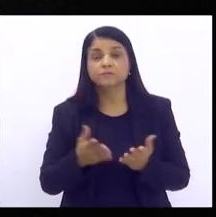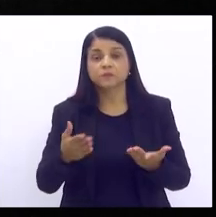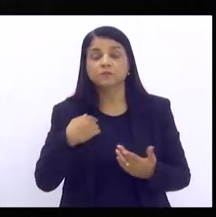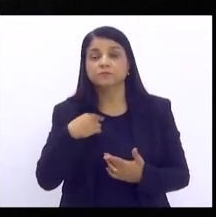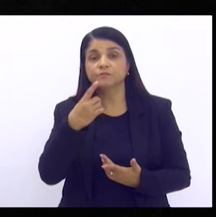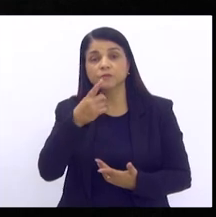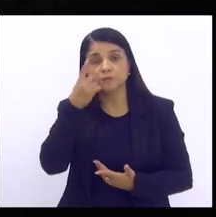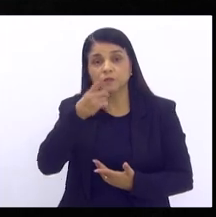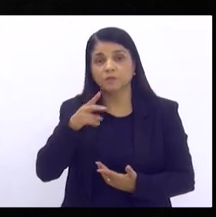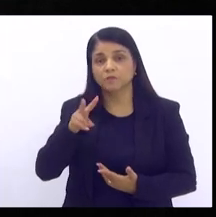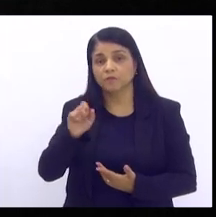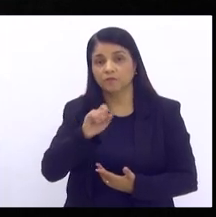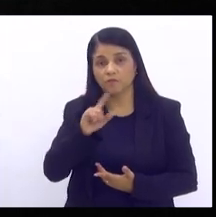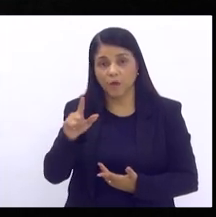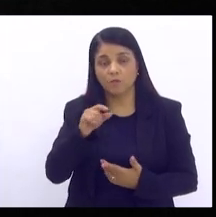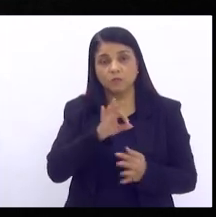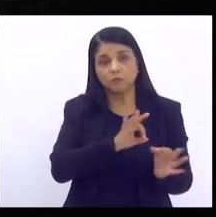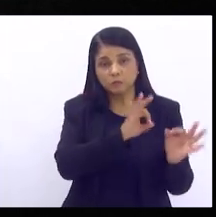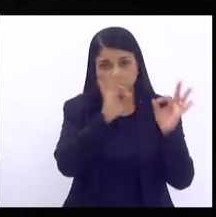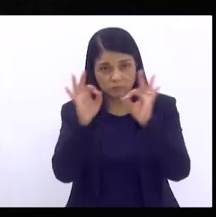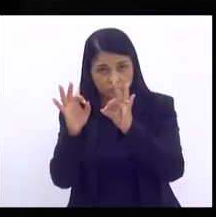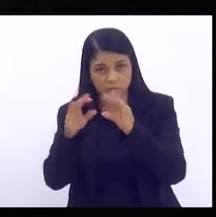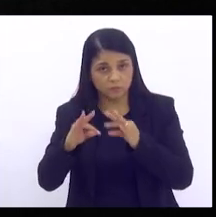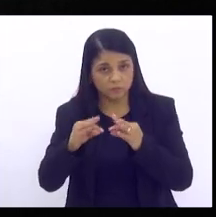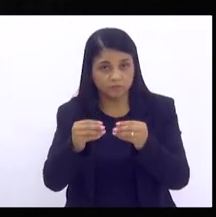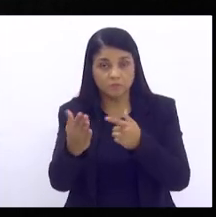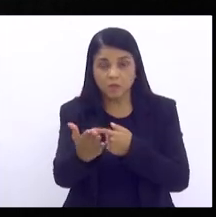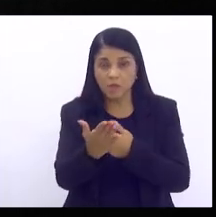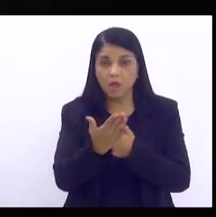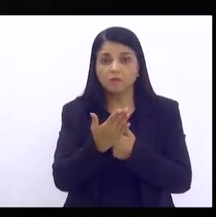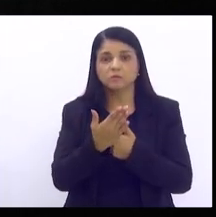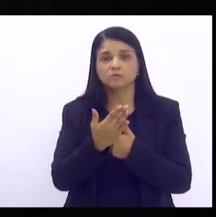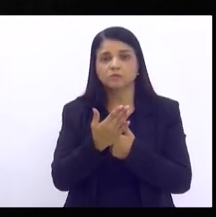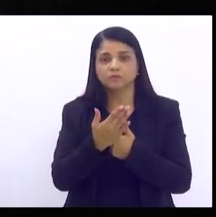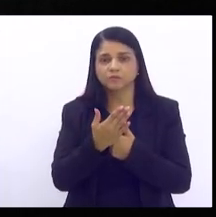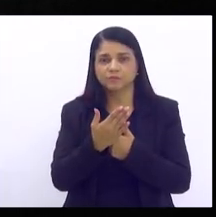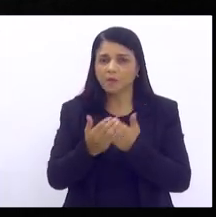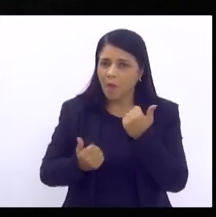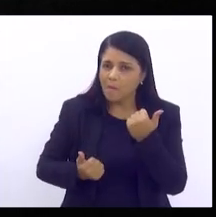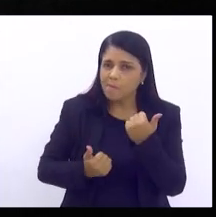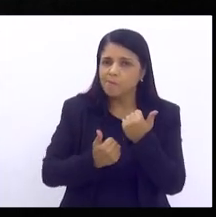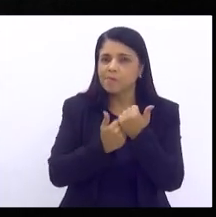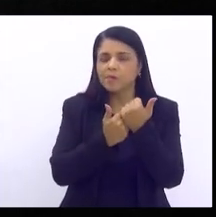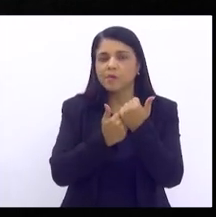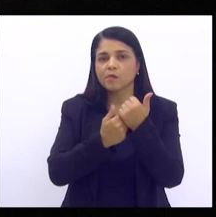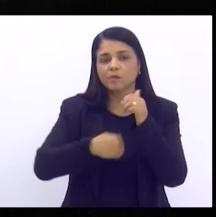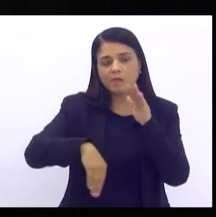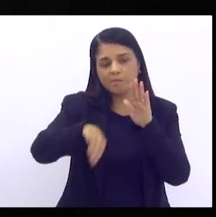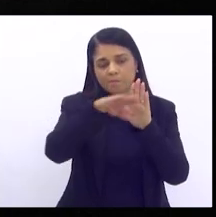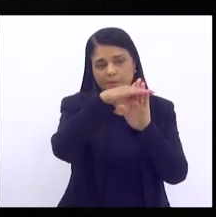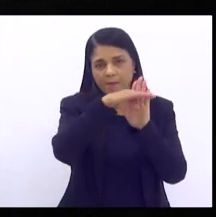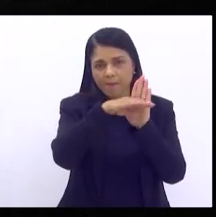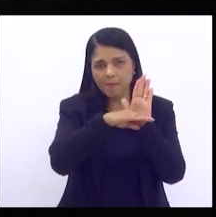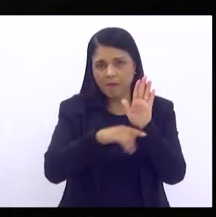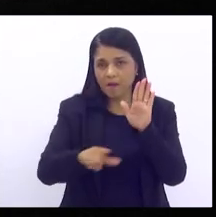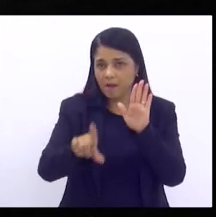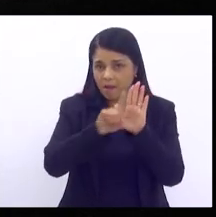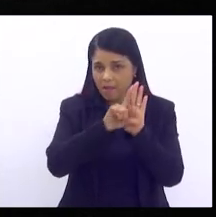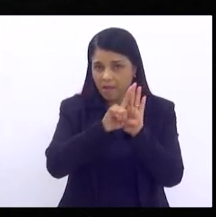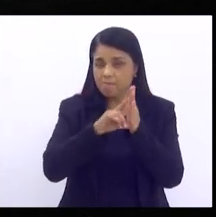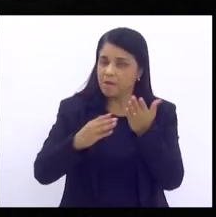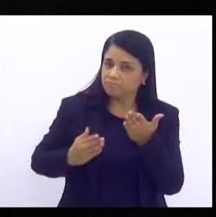nobres companheiros que nos assistem, que me ajude quando esta lei estiver em pauta, pela